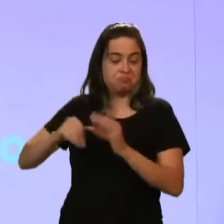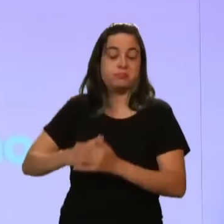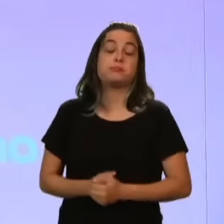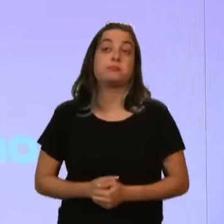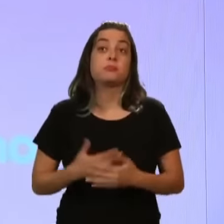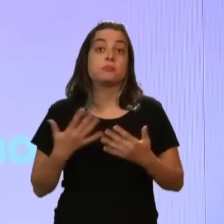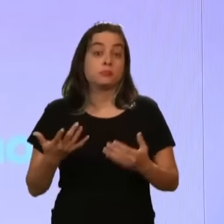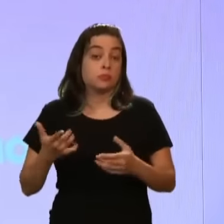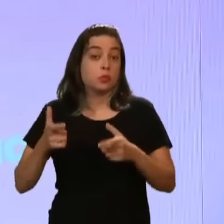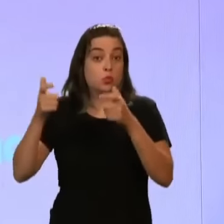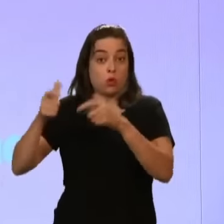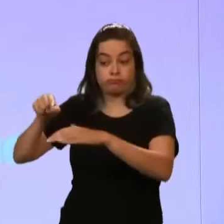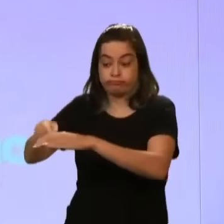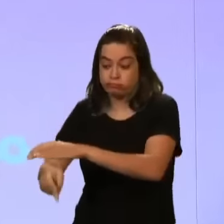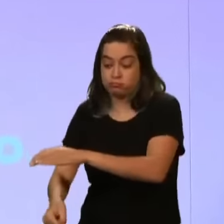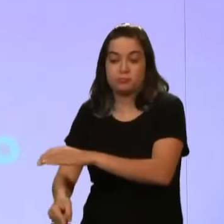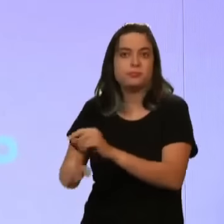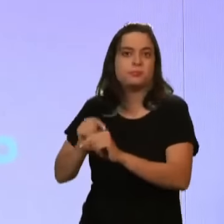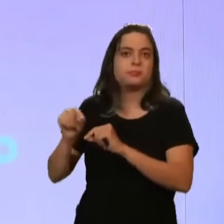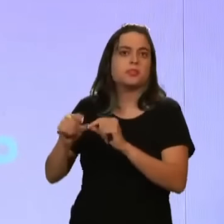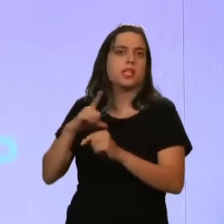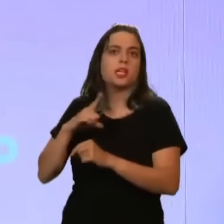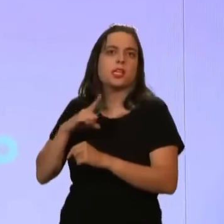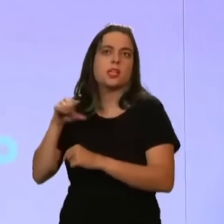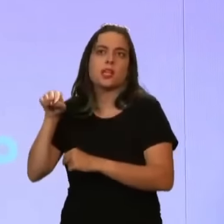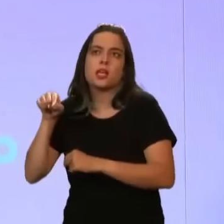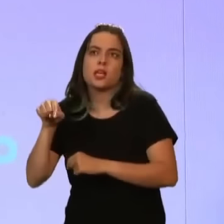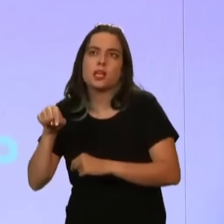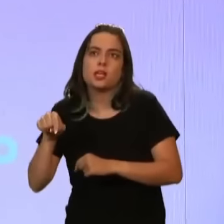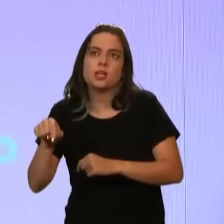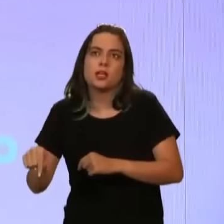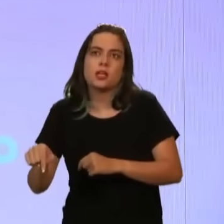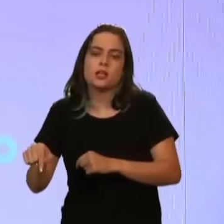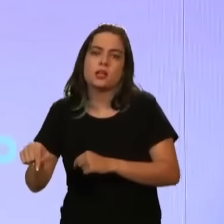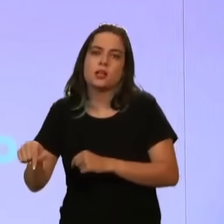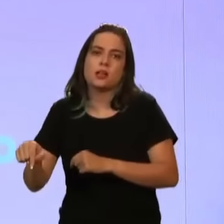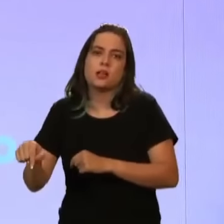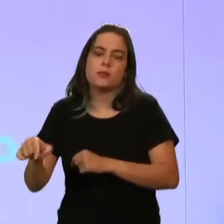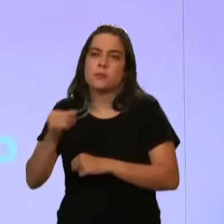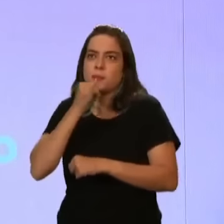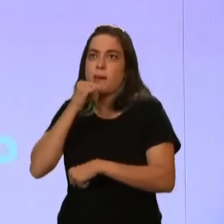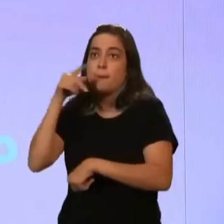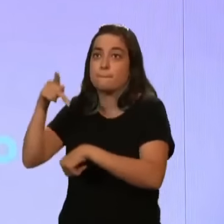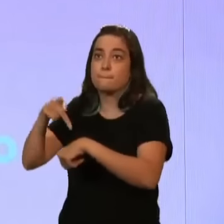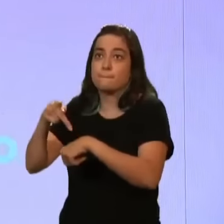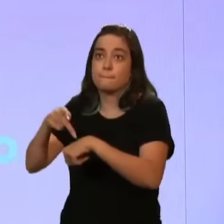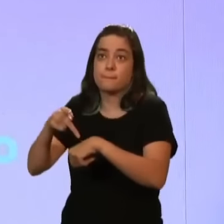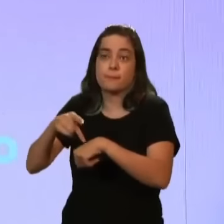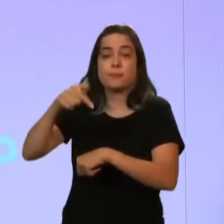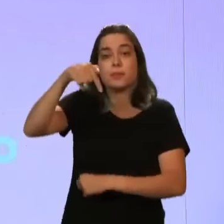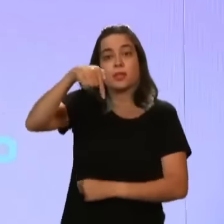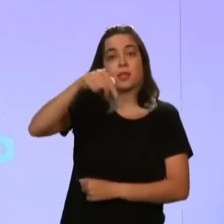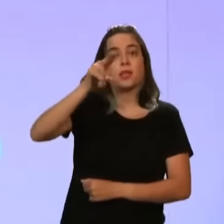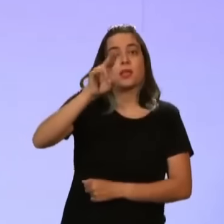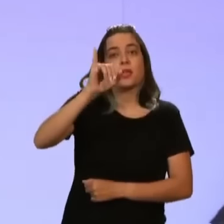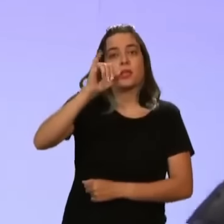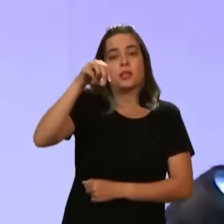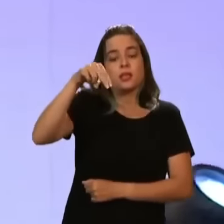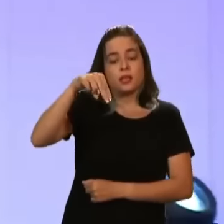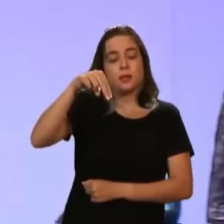minas são criadas em regiões com alta concentração de uma pedra chamada kimberlito. Quando